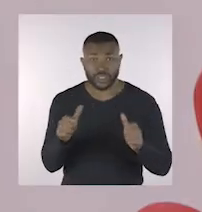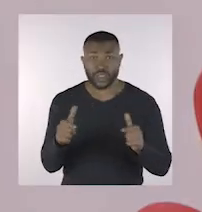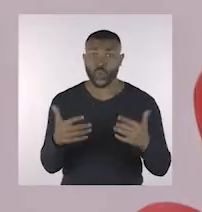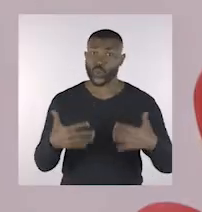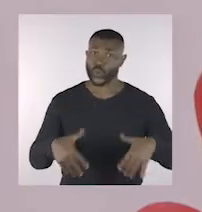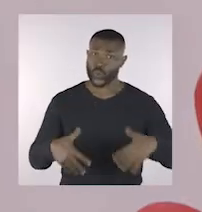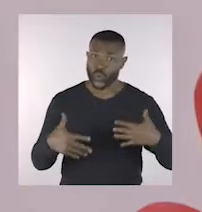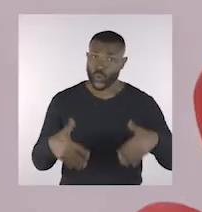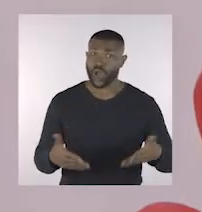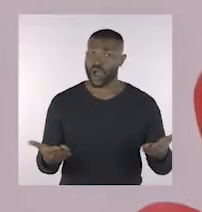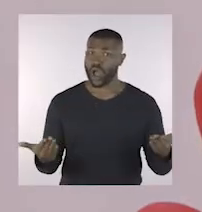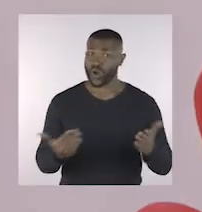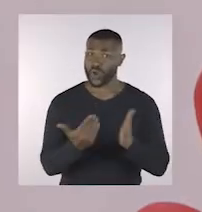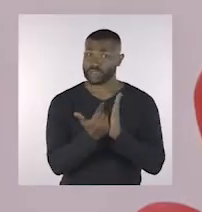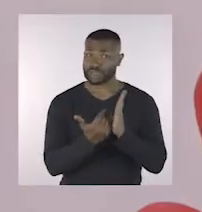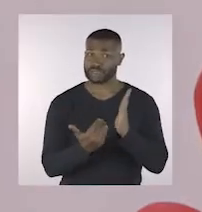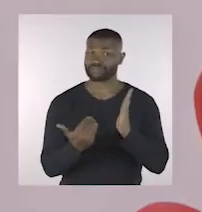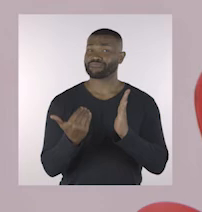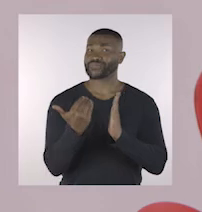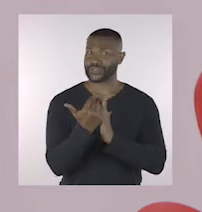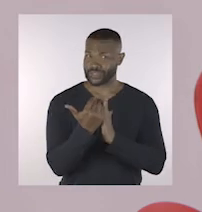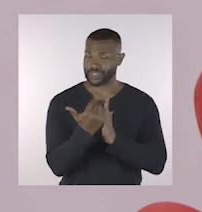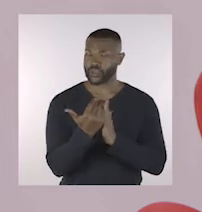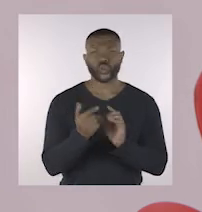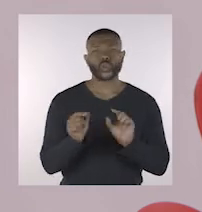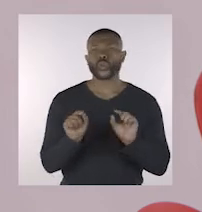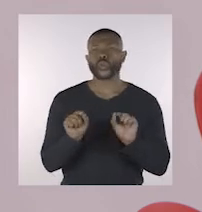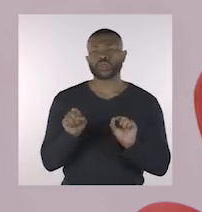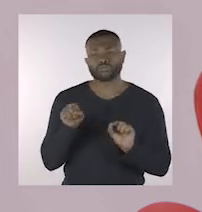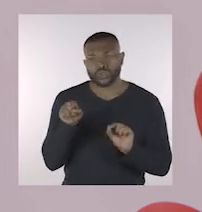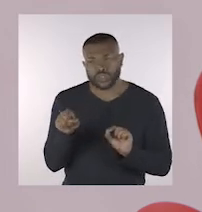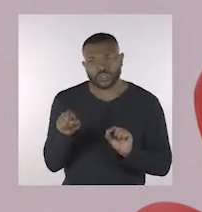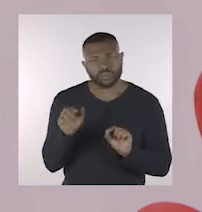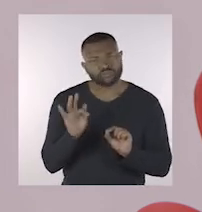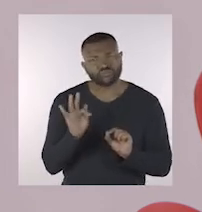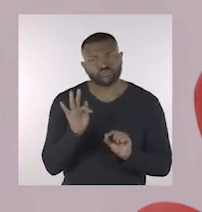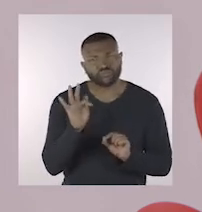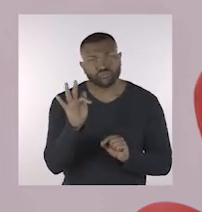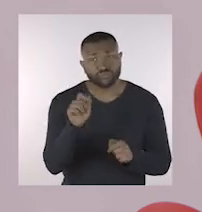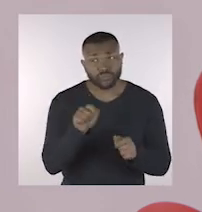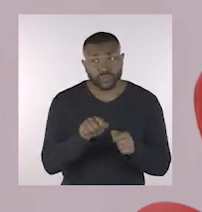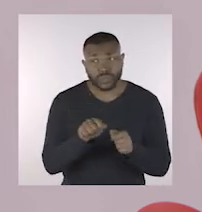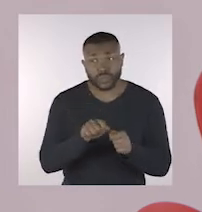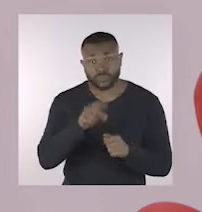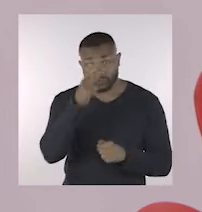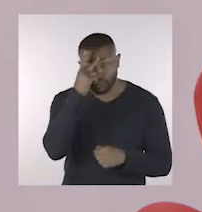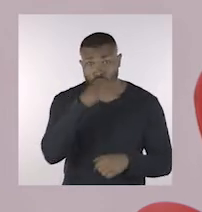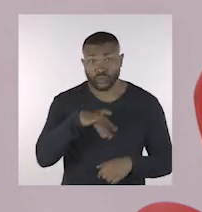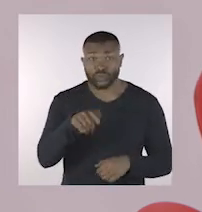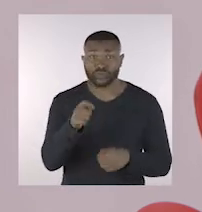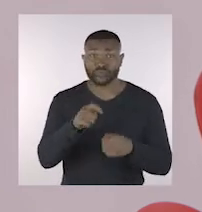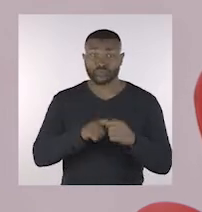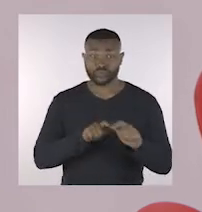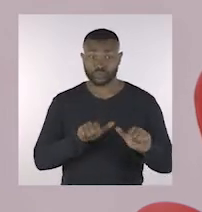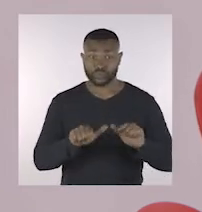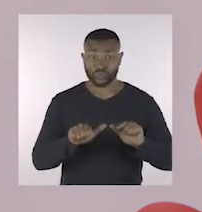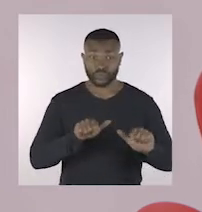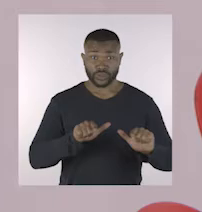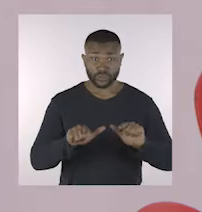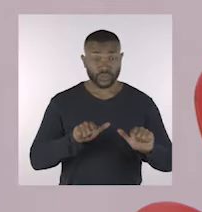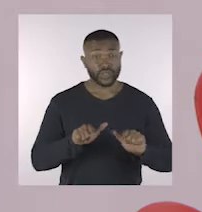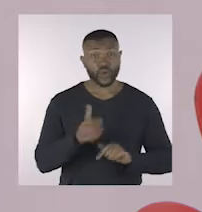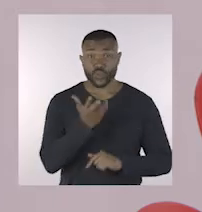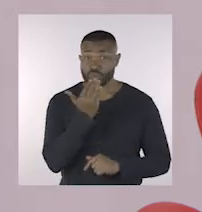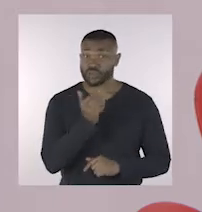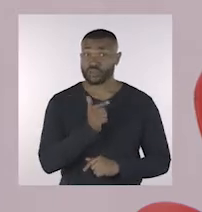desigualdade que gera Grande ficou ainda mais Evidente O que pretende fazer para que as pessoas voltem a trabalhar